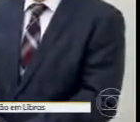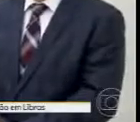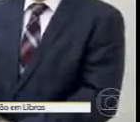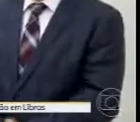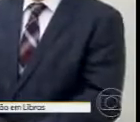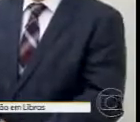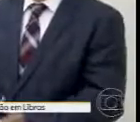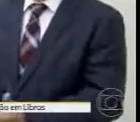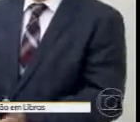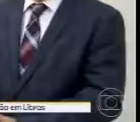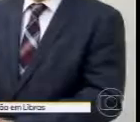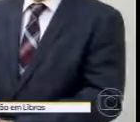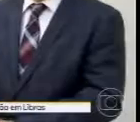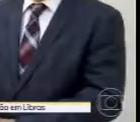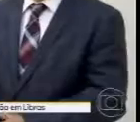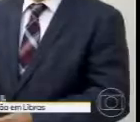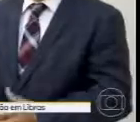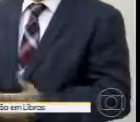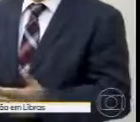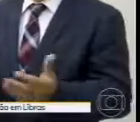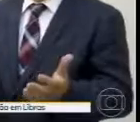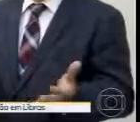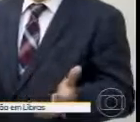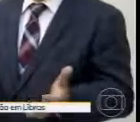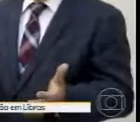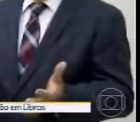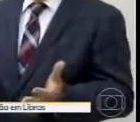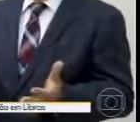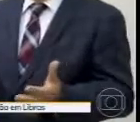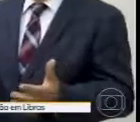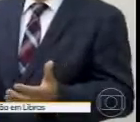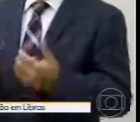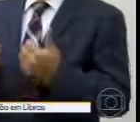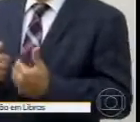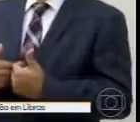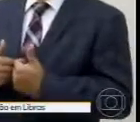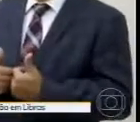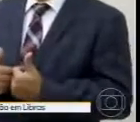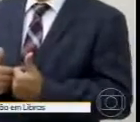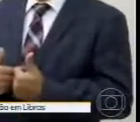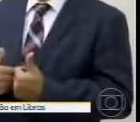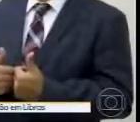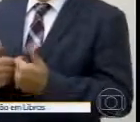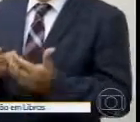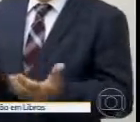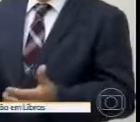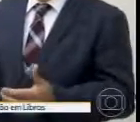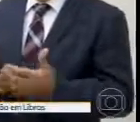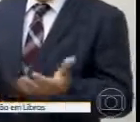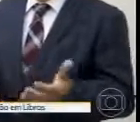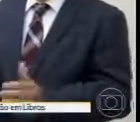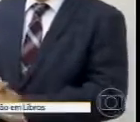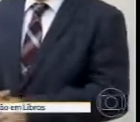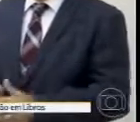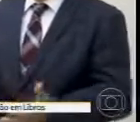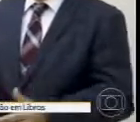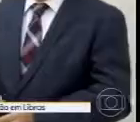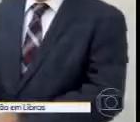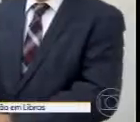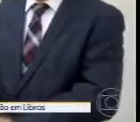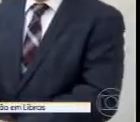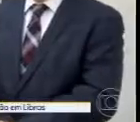mensagem de consolo, de esperança e a gente quer que ela fique disponível a todas as pessoas. No idioma que é do coração delas, que é o idioma de língua de sinais para aqueles